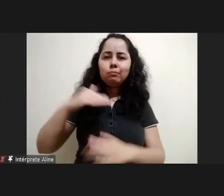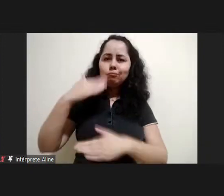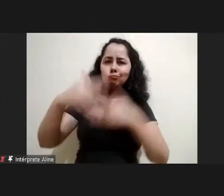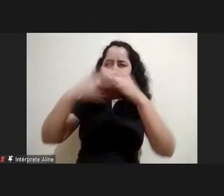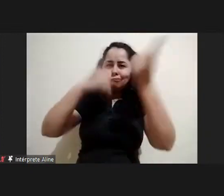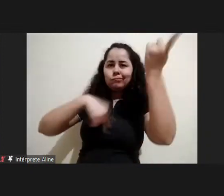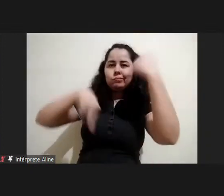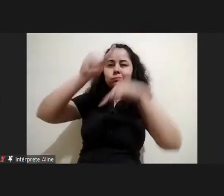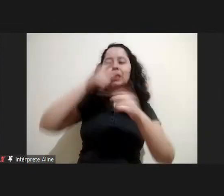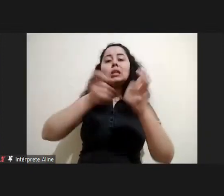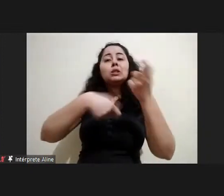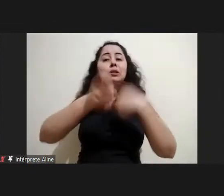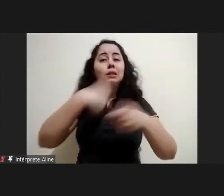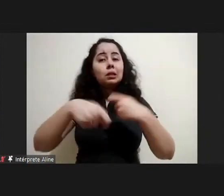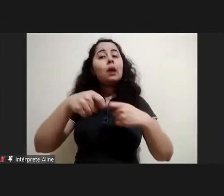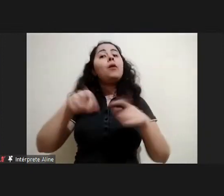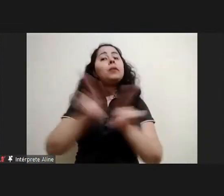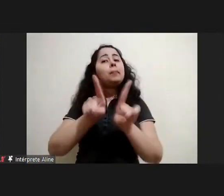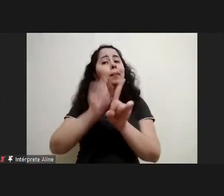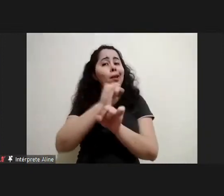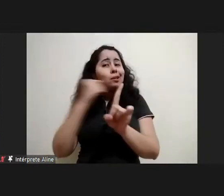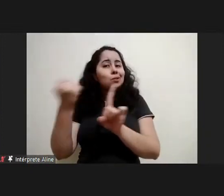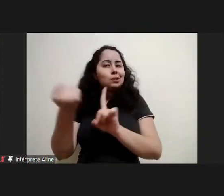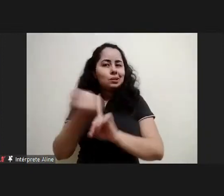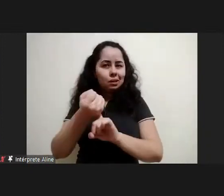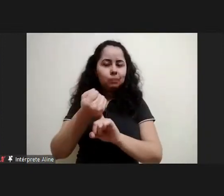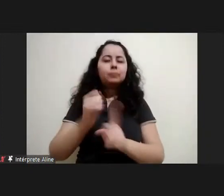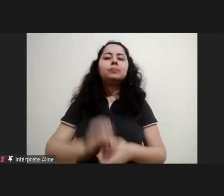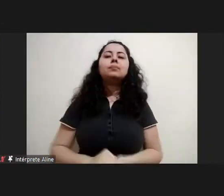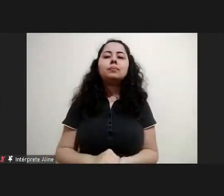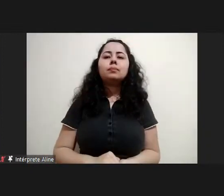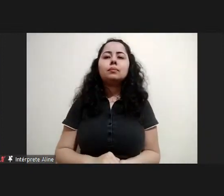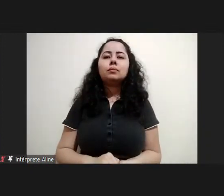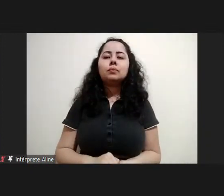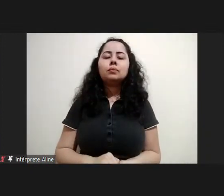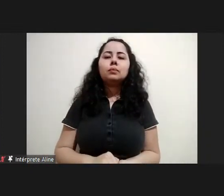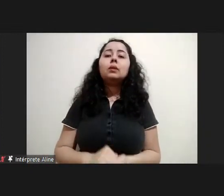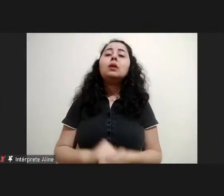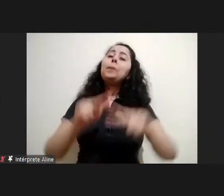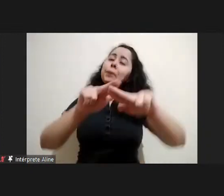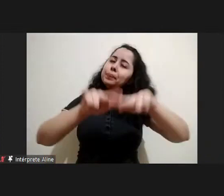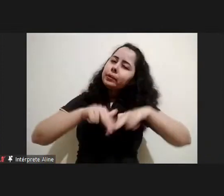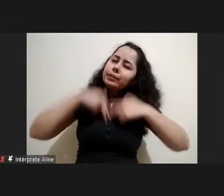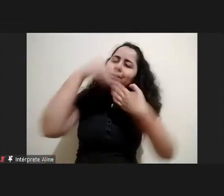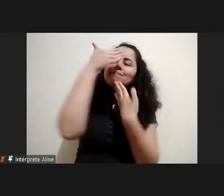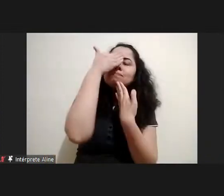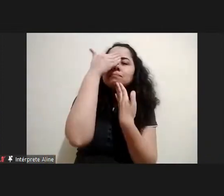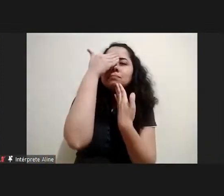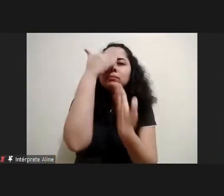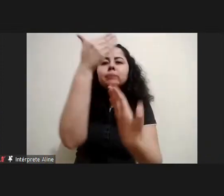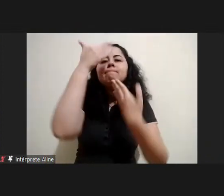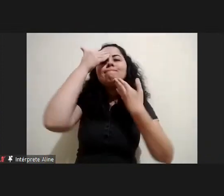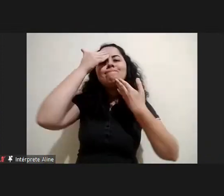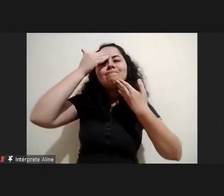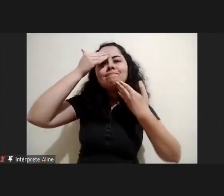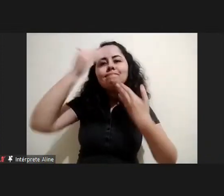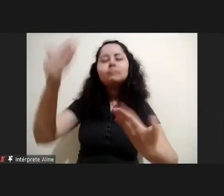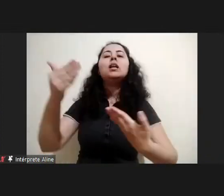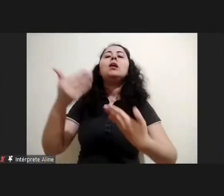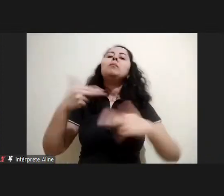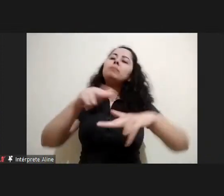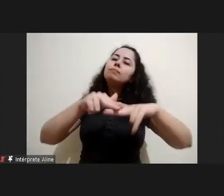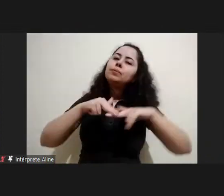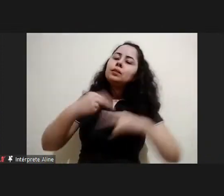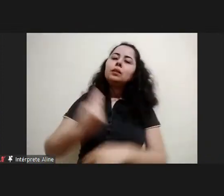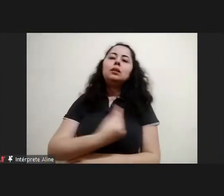e socialmente. Então, o nosso mais profundo agradecimento que, com a vida de vocês dedicadas